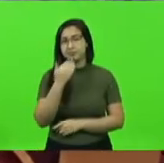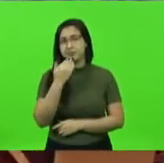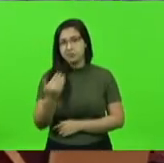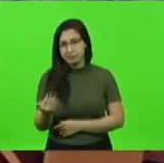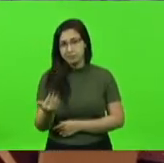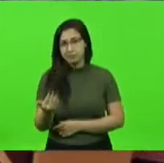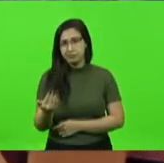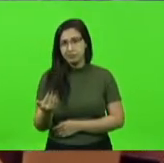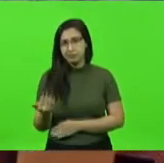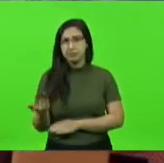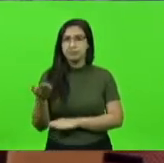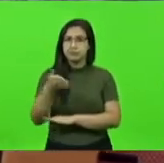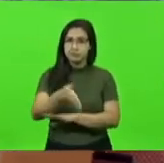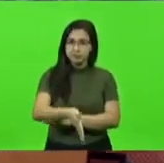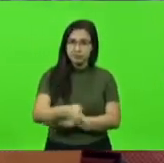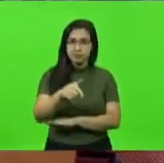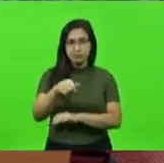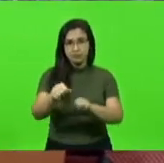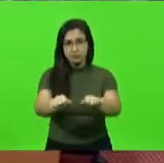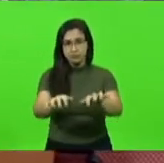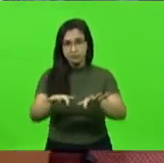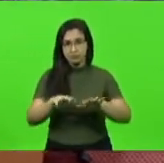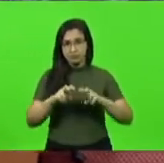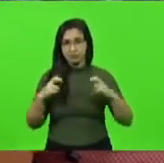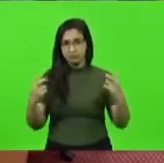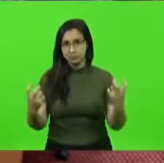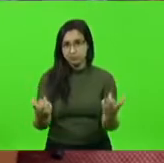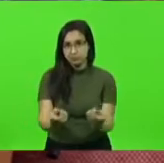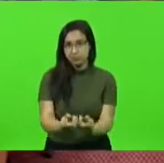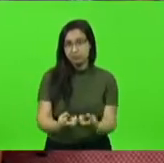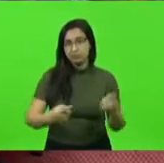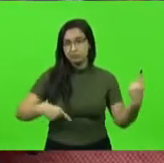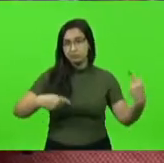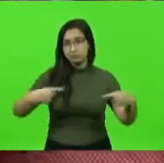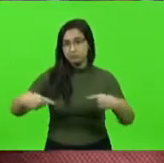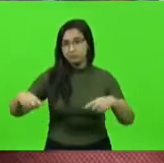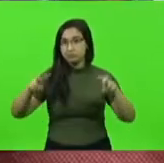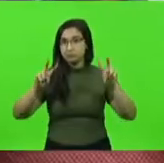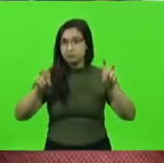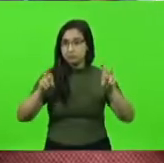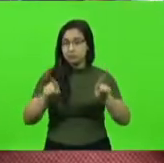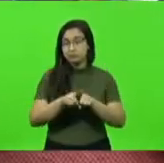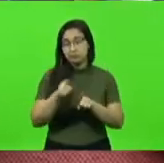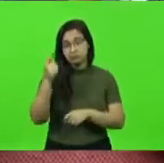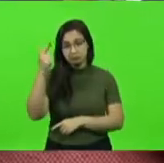colegas no plenário para que a gente possa debater esse assunto e outros temas de interesse.